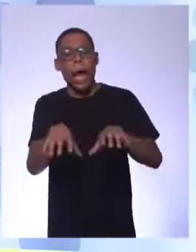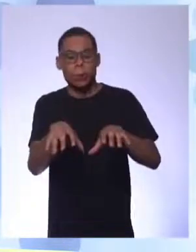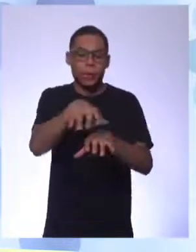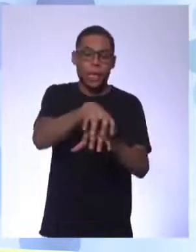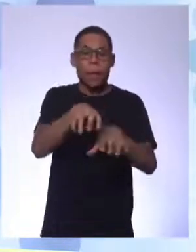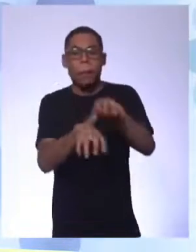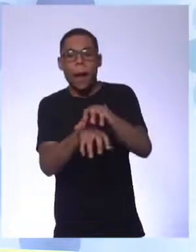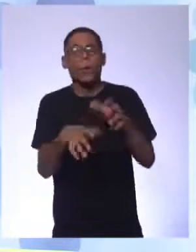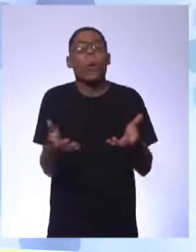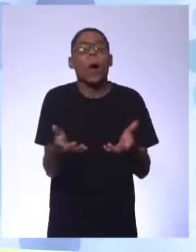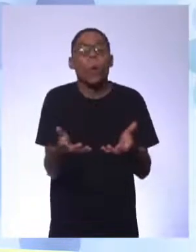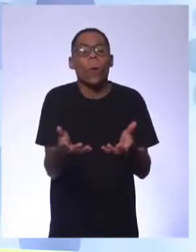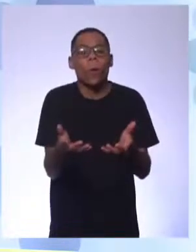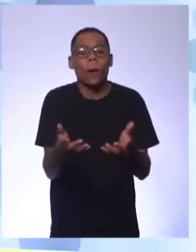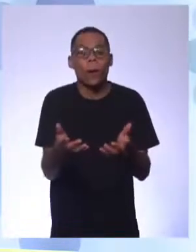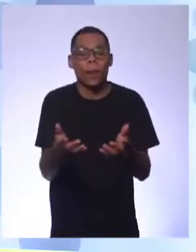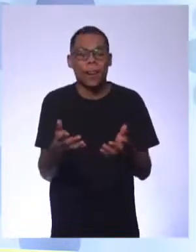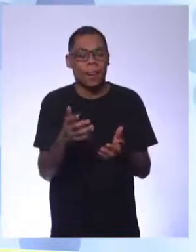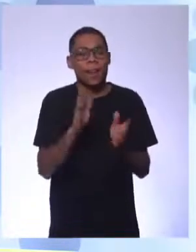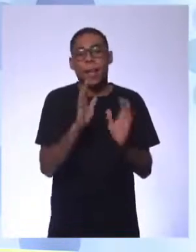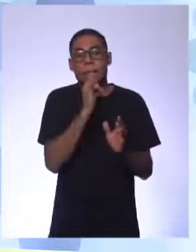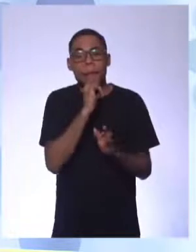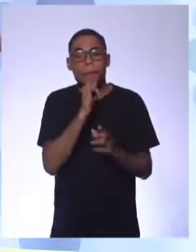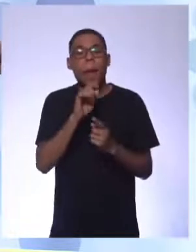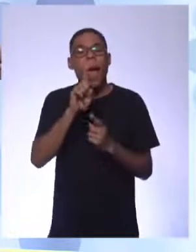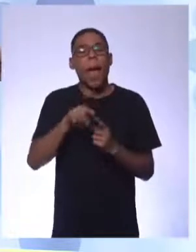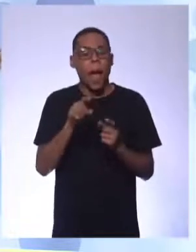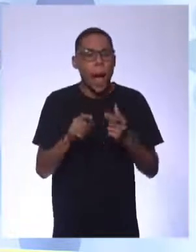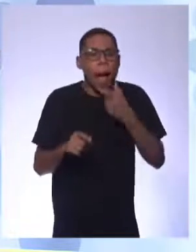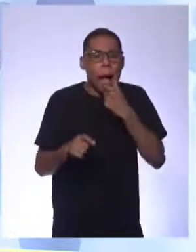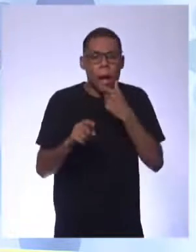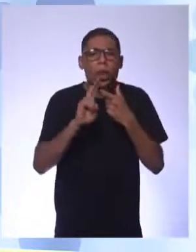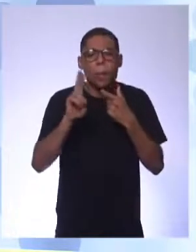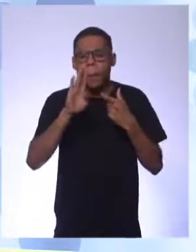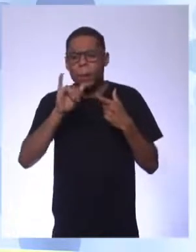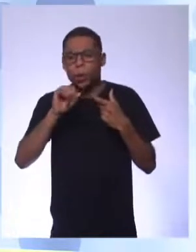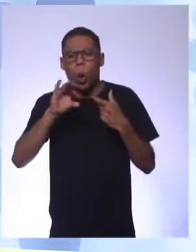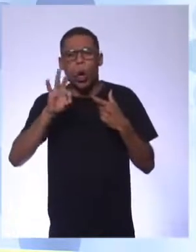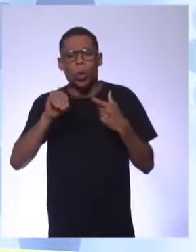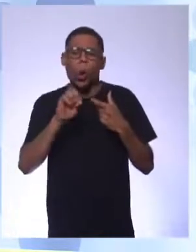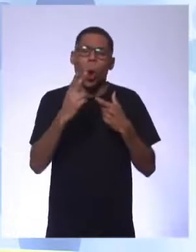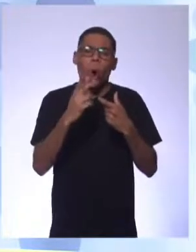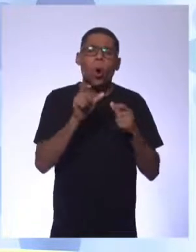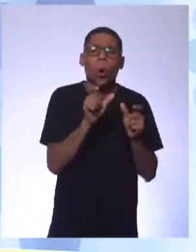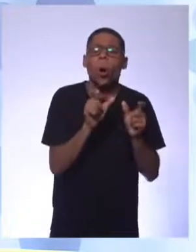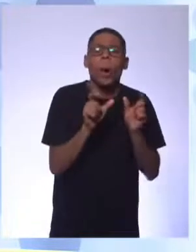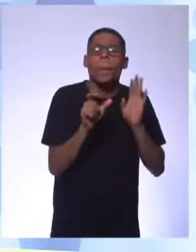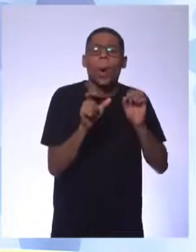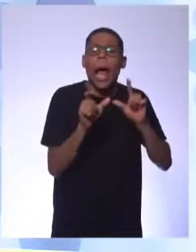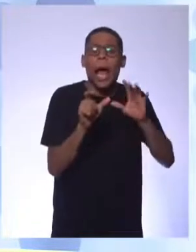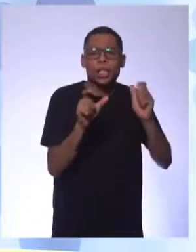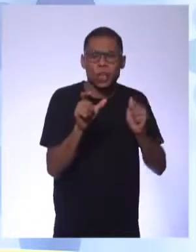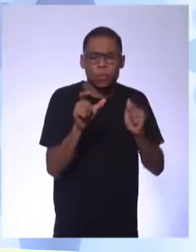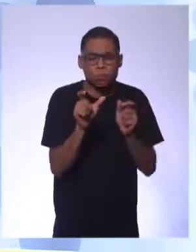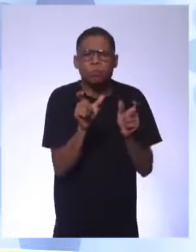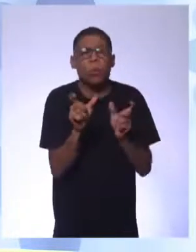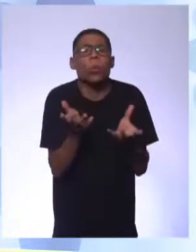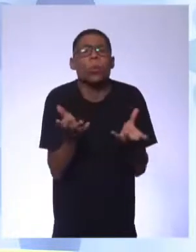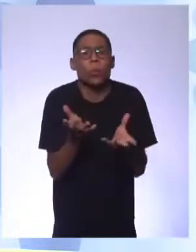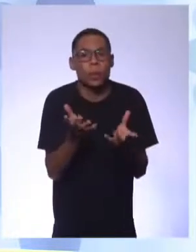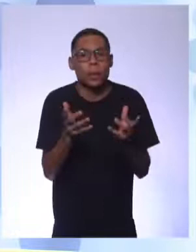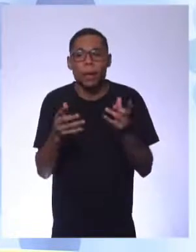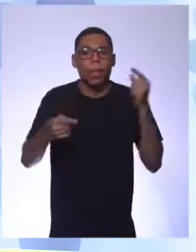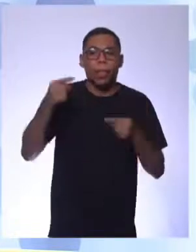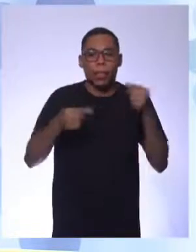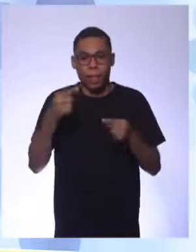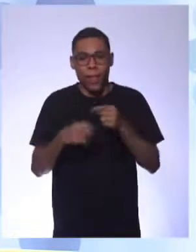polêmica. A gente vai questão polêmica. Biscoito ou bolacha? É polêmica? É polêmica. Mas olha, as grandes polêmicas têm a ver com assuntos mais sérios, né? Que é até complicado.